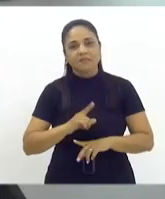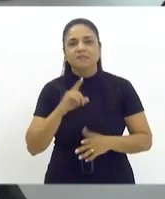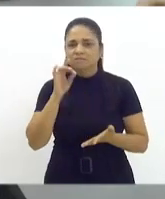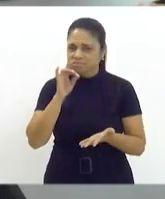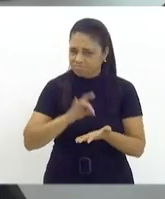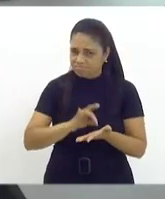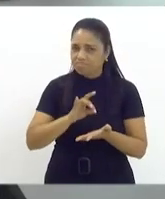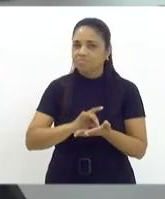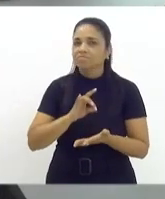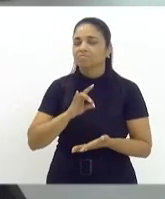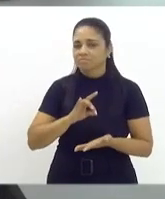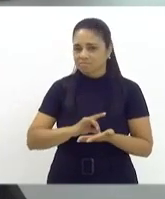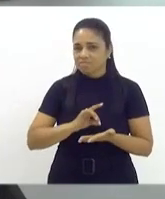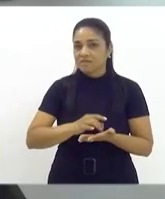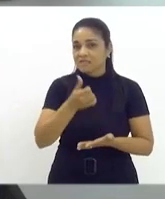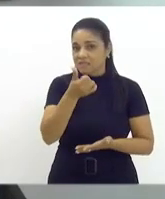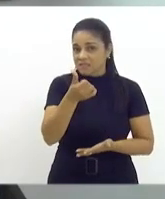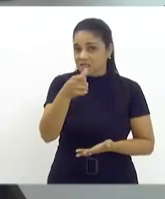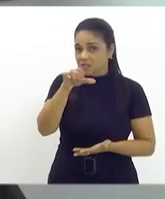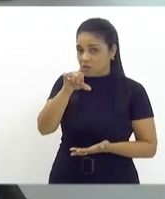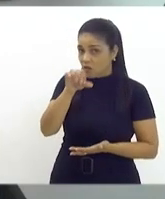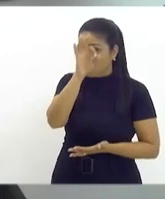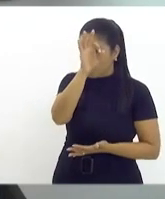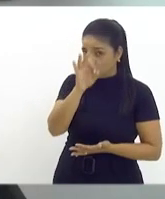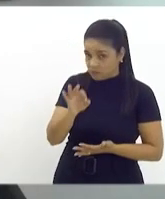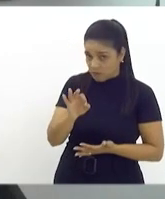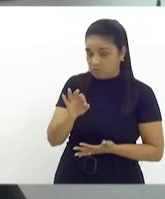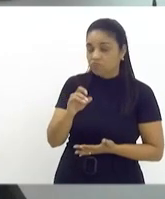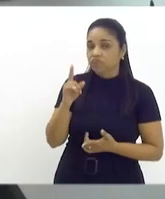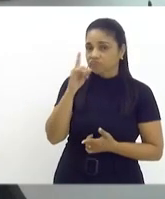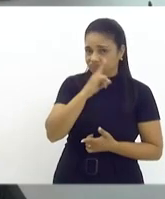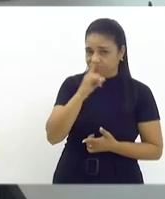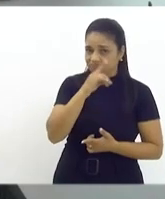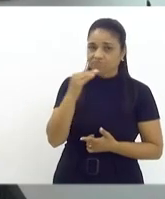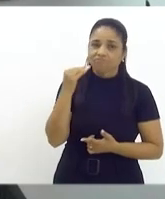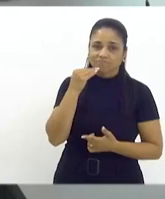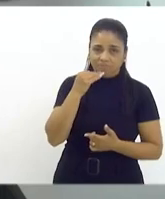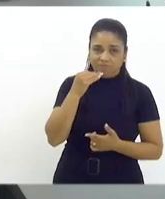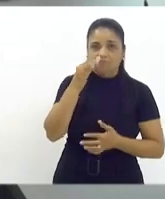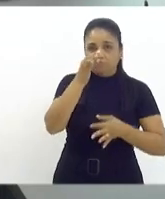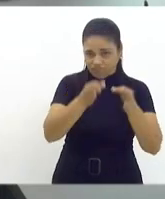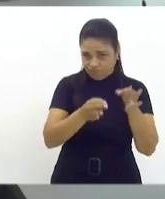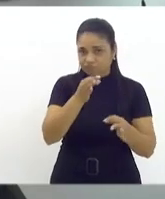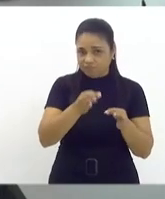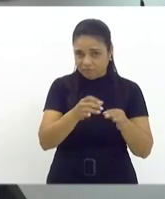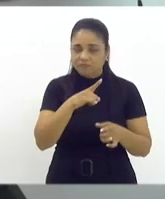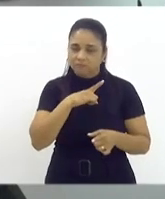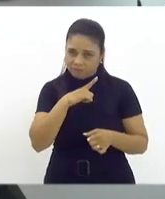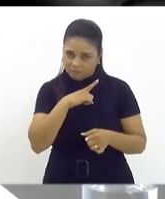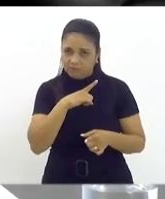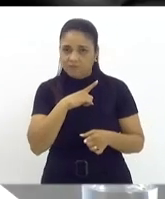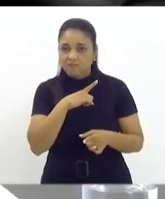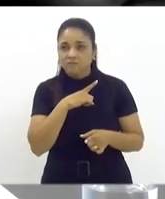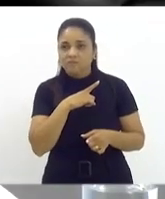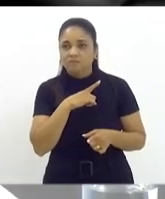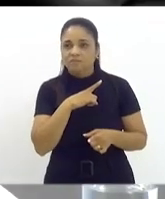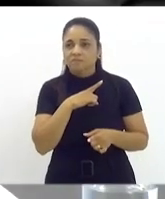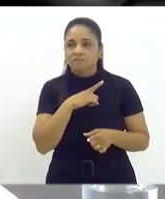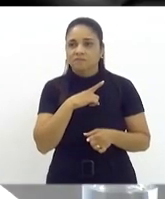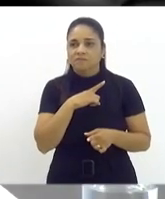nós temos 69% de erros judiciais envolvendo eh envolvendo